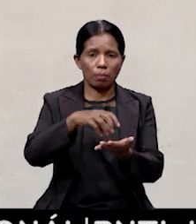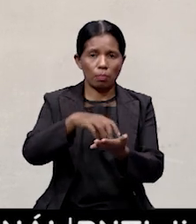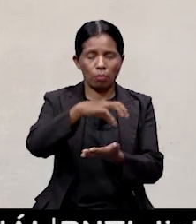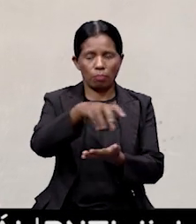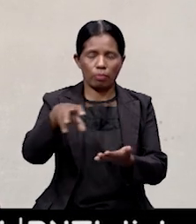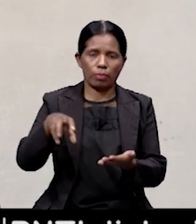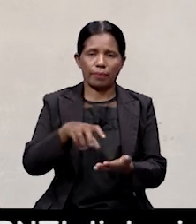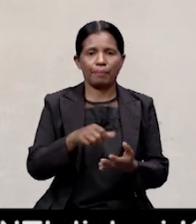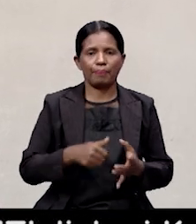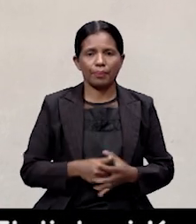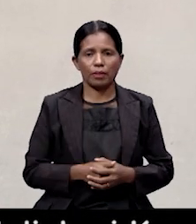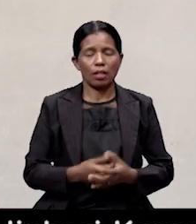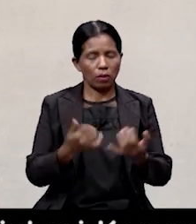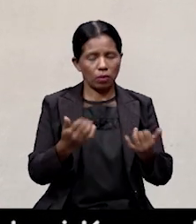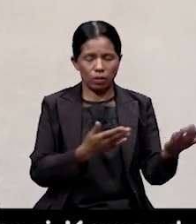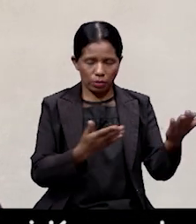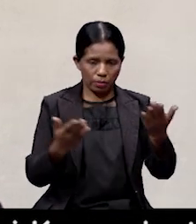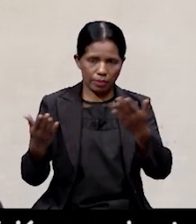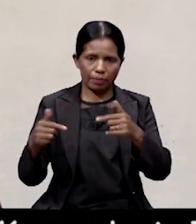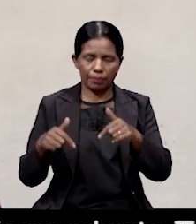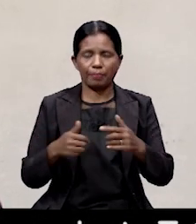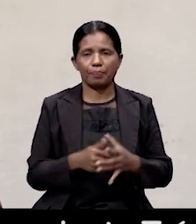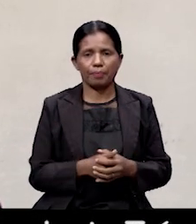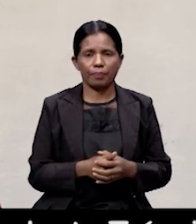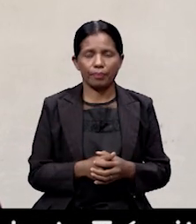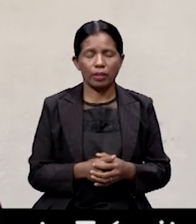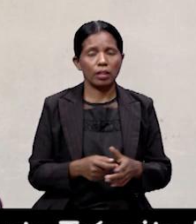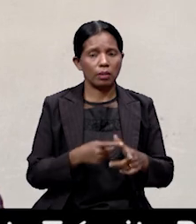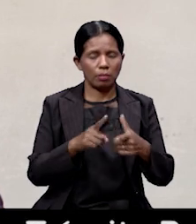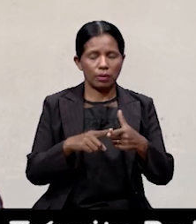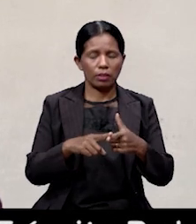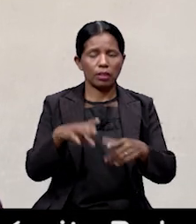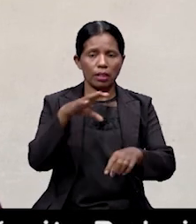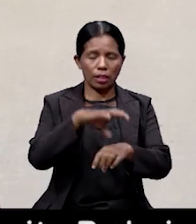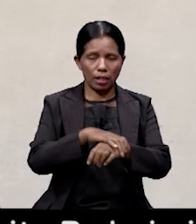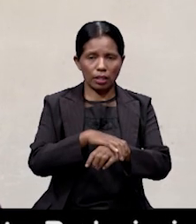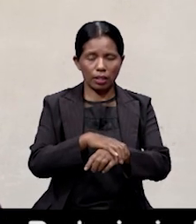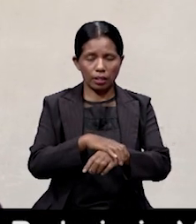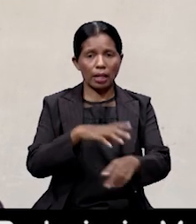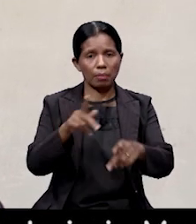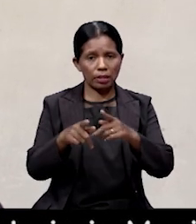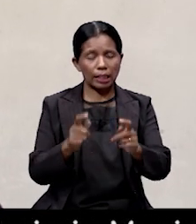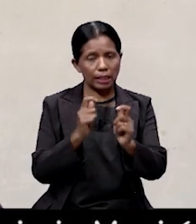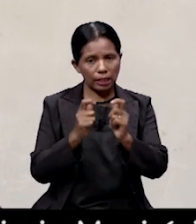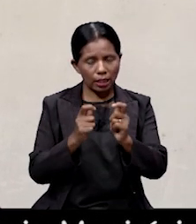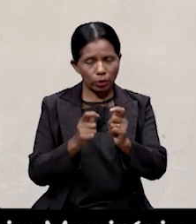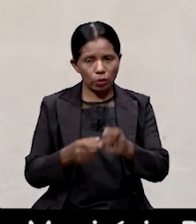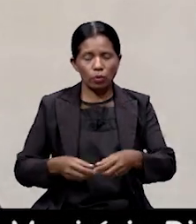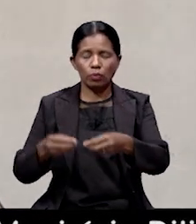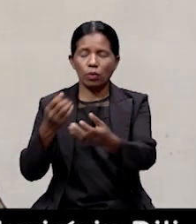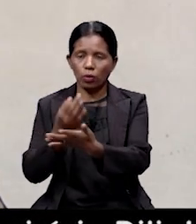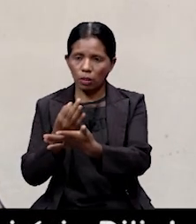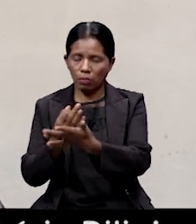awarga bormai sama polisi. Dapat kita la captura sang, suspek itu tenta atau suborno ko osang bagi